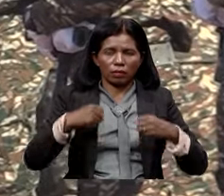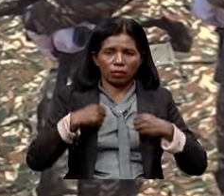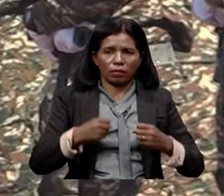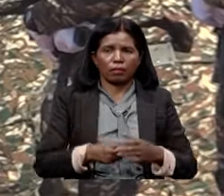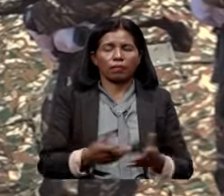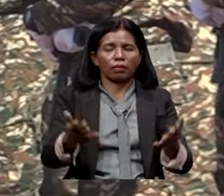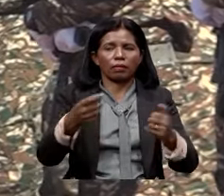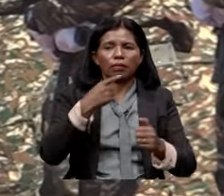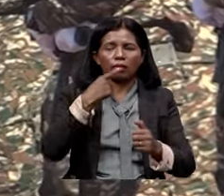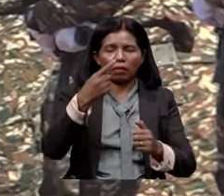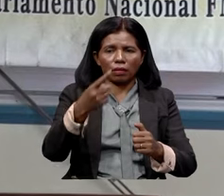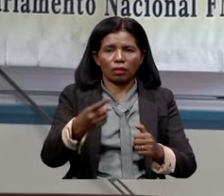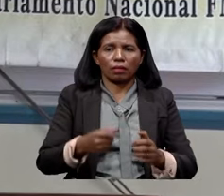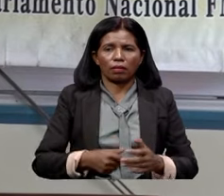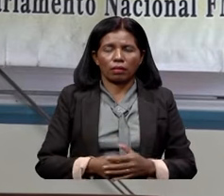que recomenda